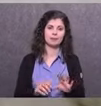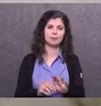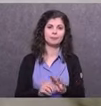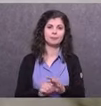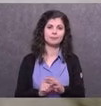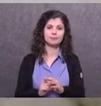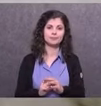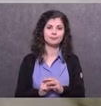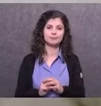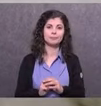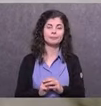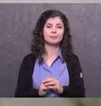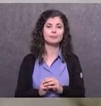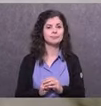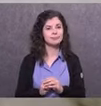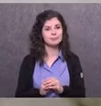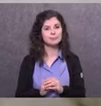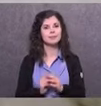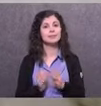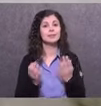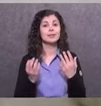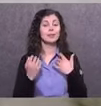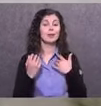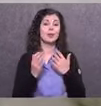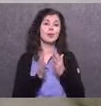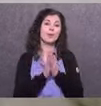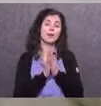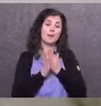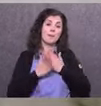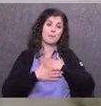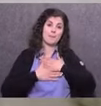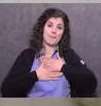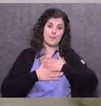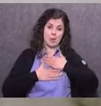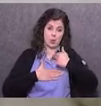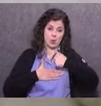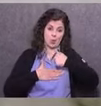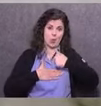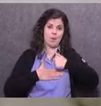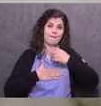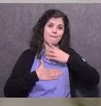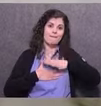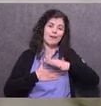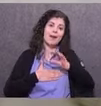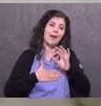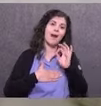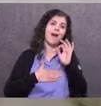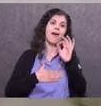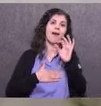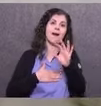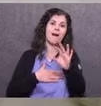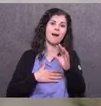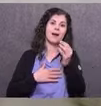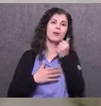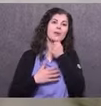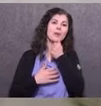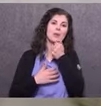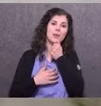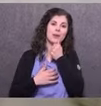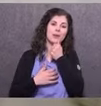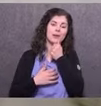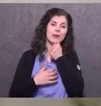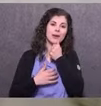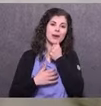Permiti-me que faça uma referência pessoal ao modo como fui